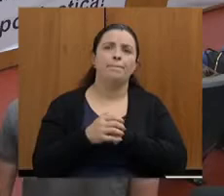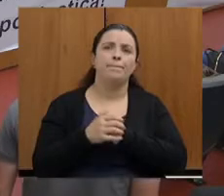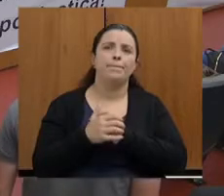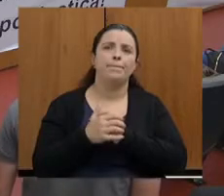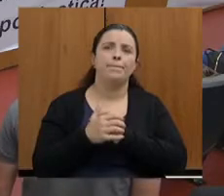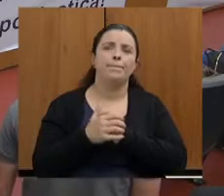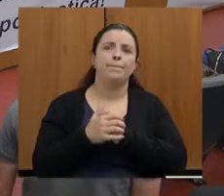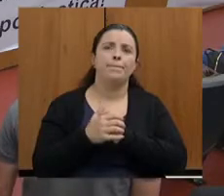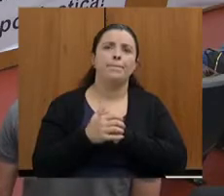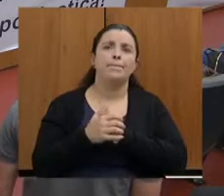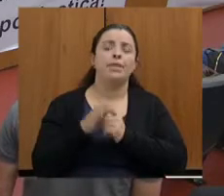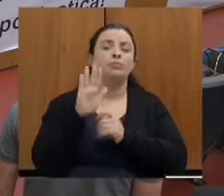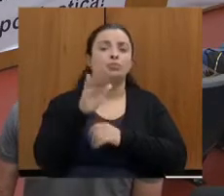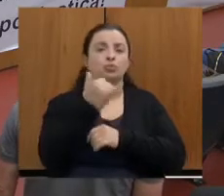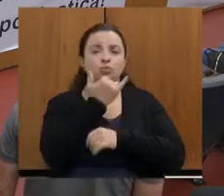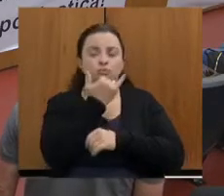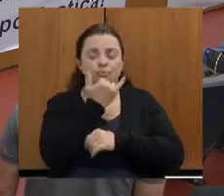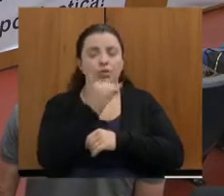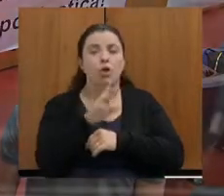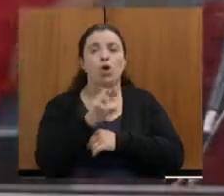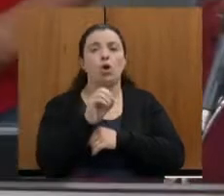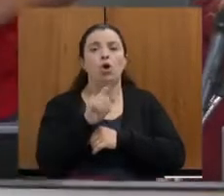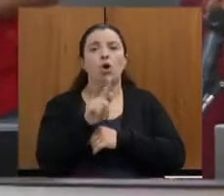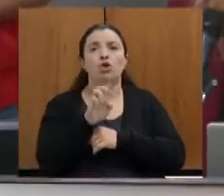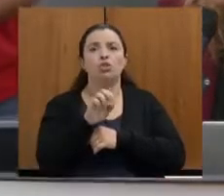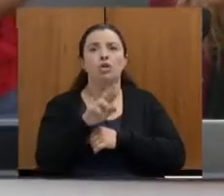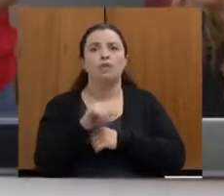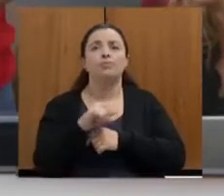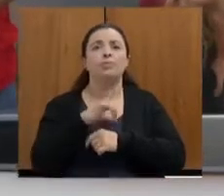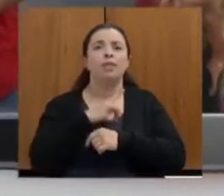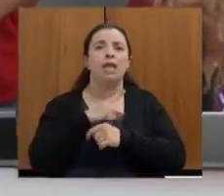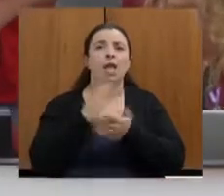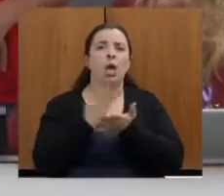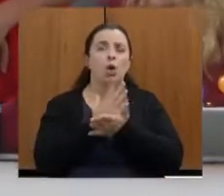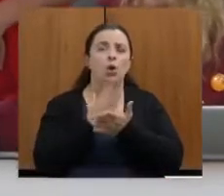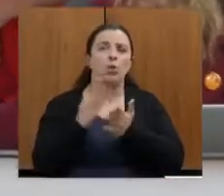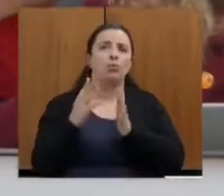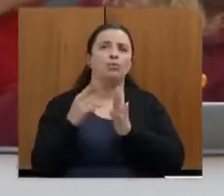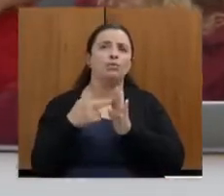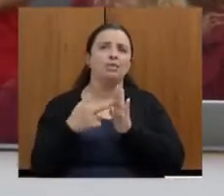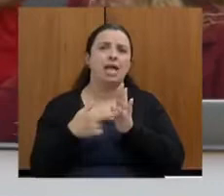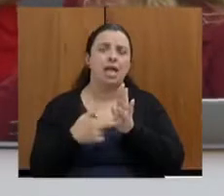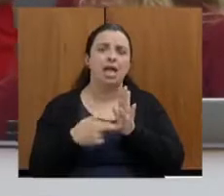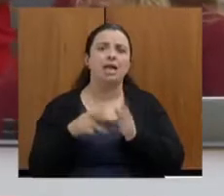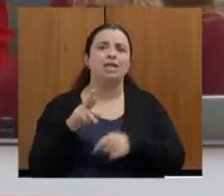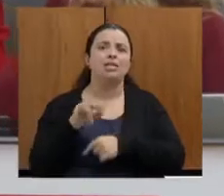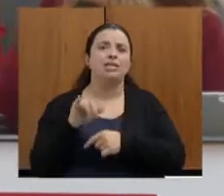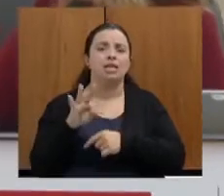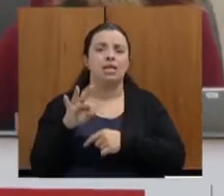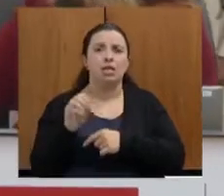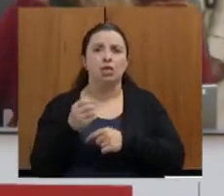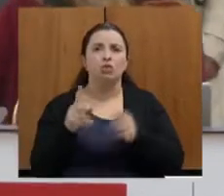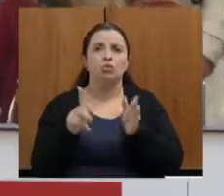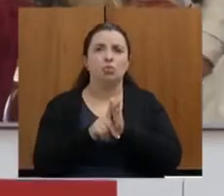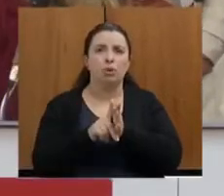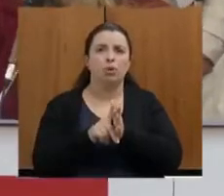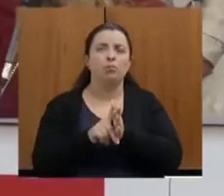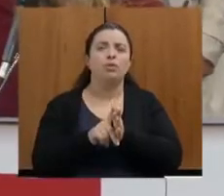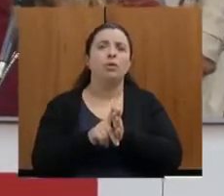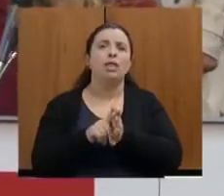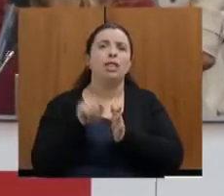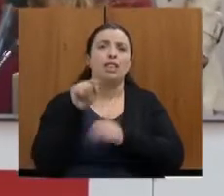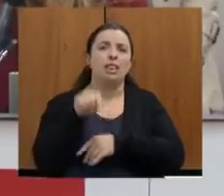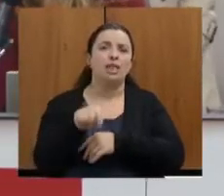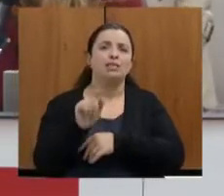o Rogério nós vamos fazer o seguinte a existem protocolos e ritos próprios dessa